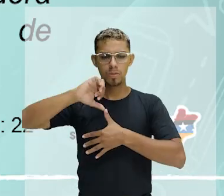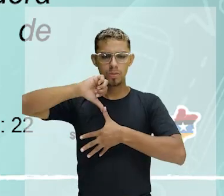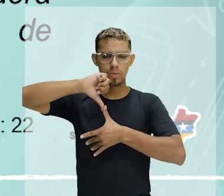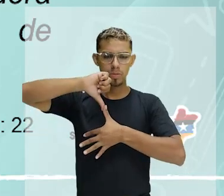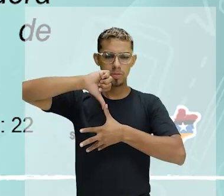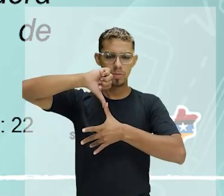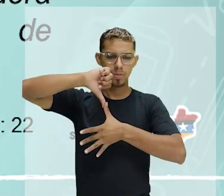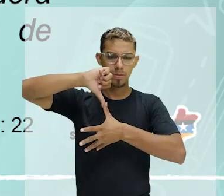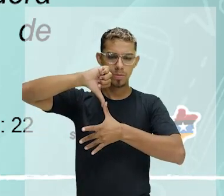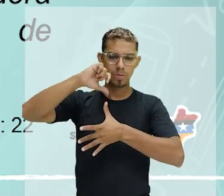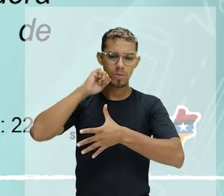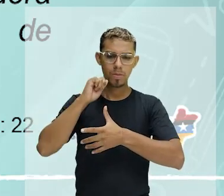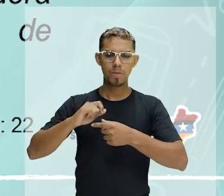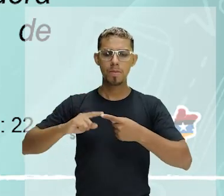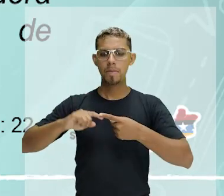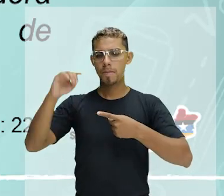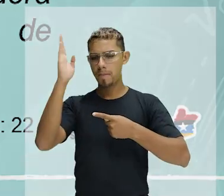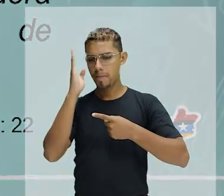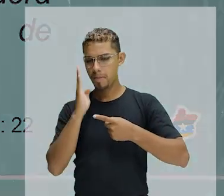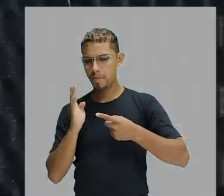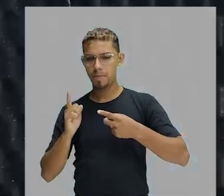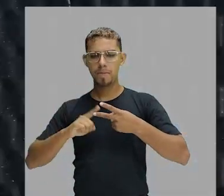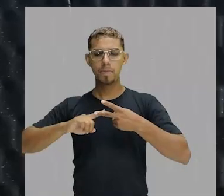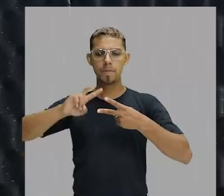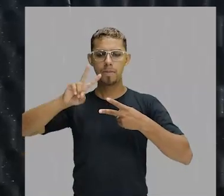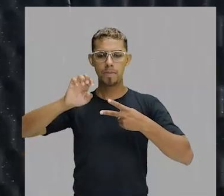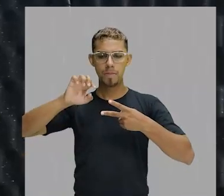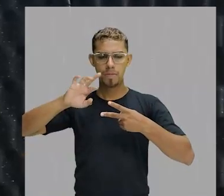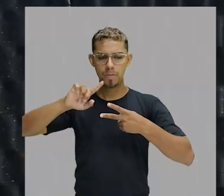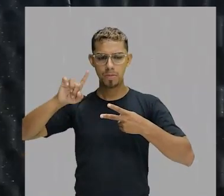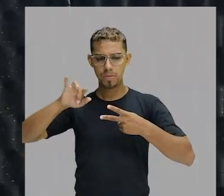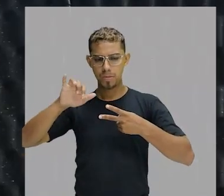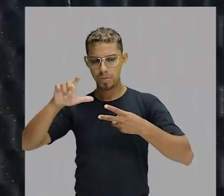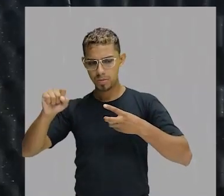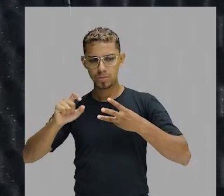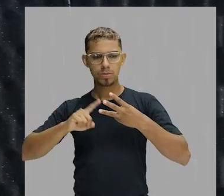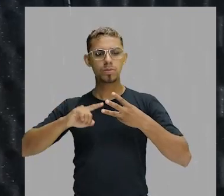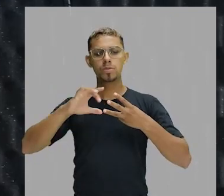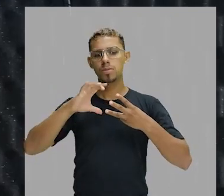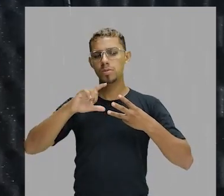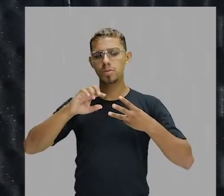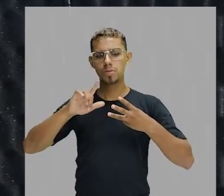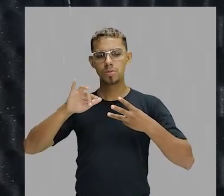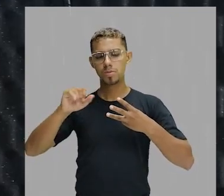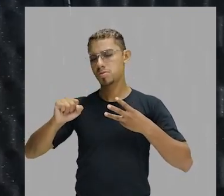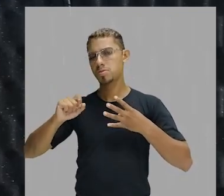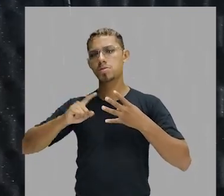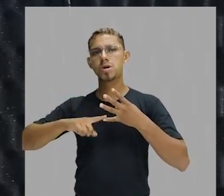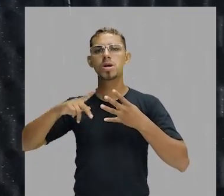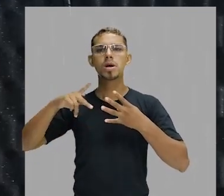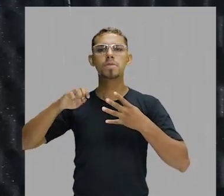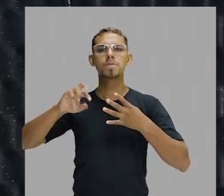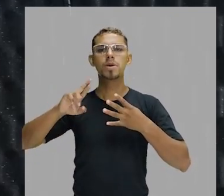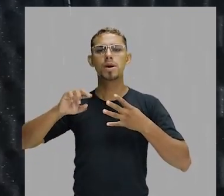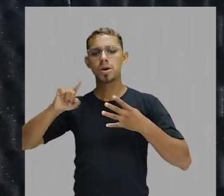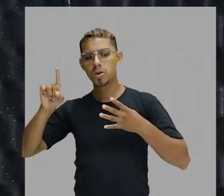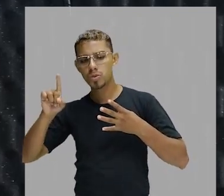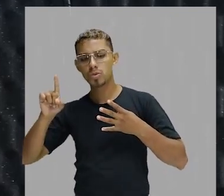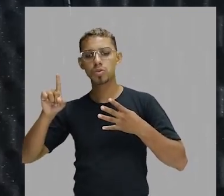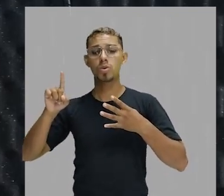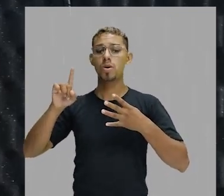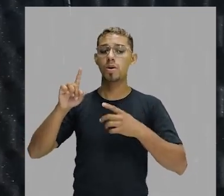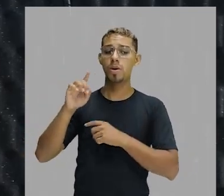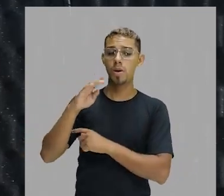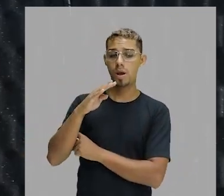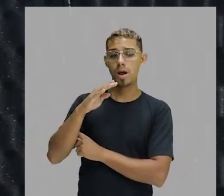Venezuela, Colômbia, Peru, Bolívia, Equador, Suriname, Guiana e Guiana Francesa, né? Então lembra, a Amazônia ela não pertence apenas